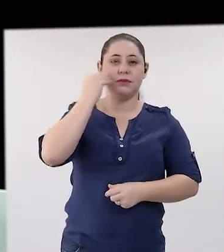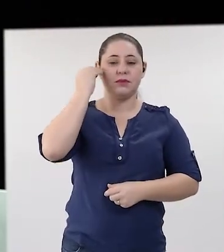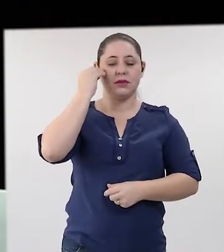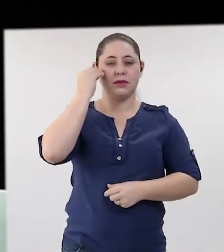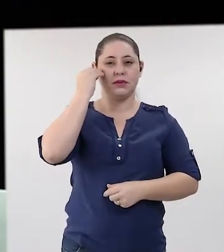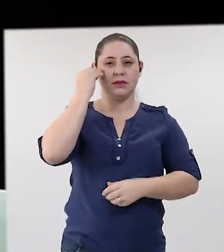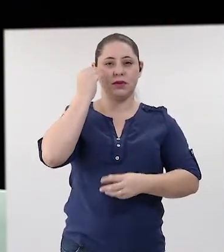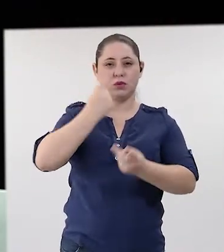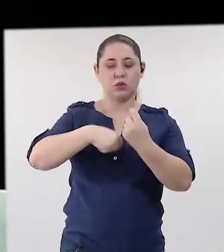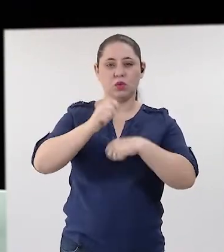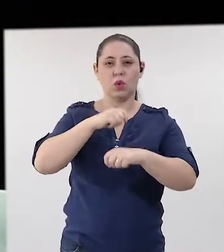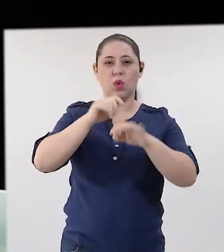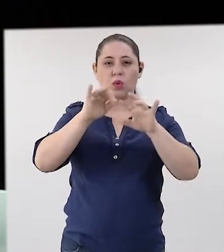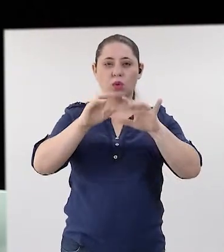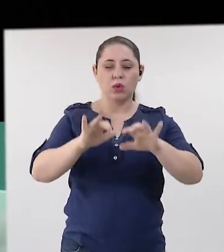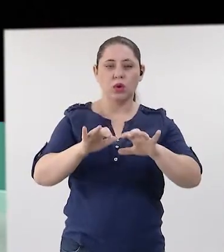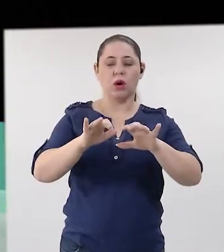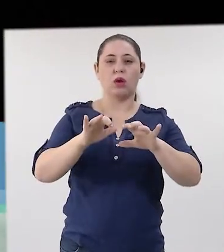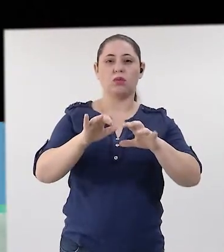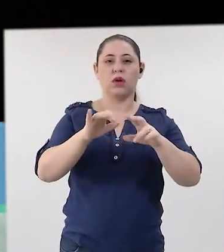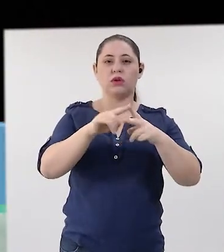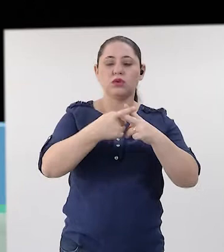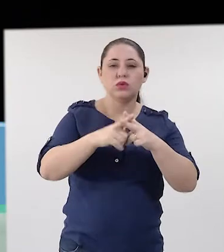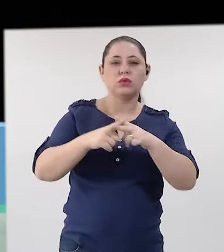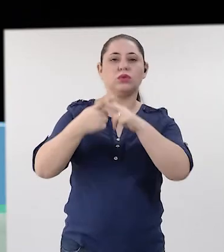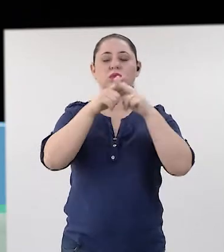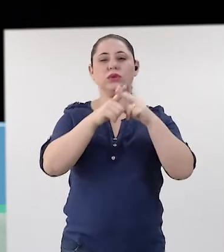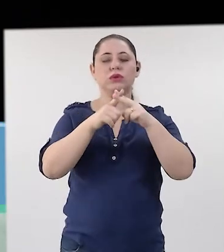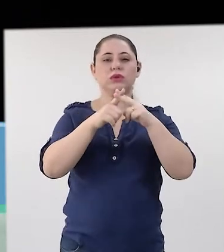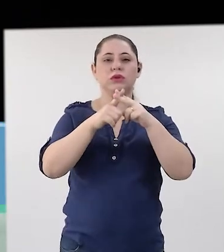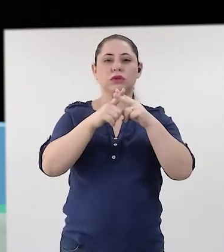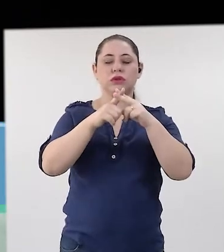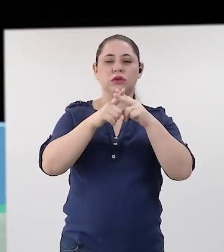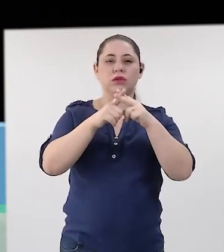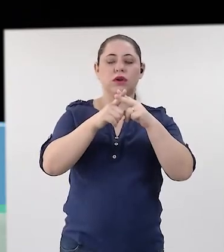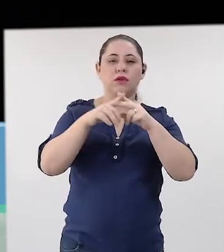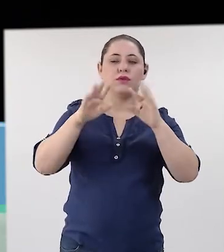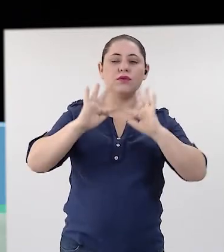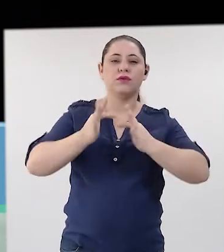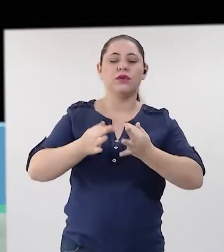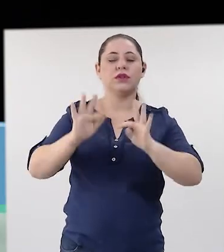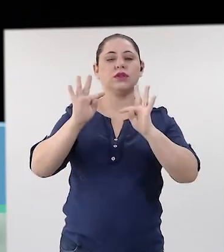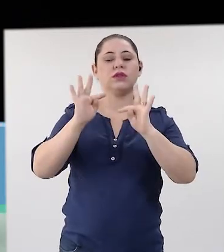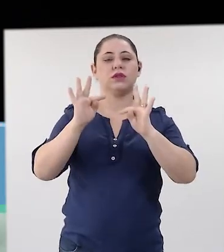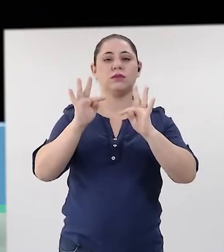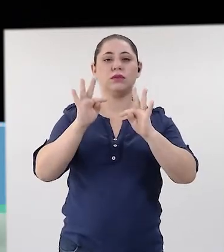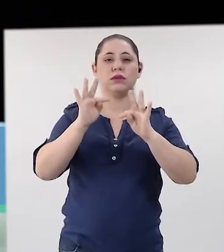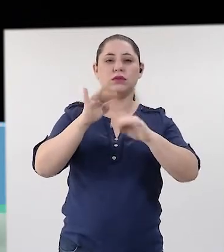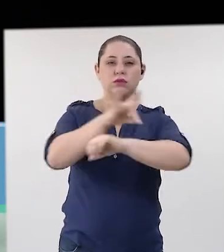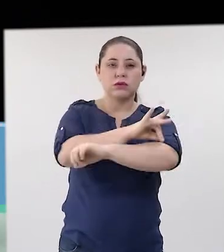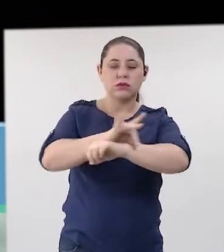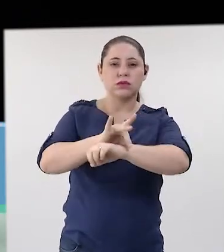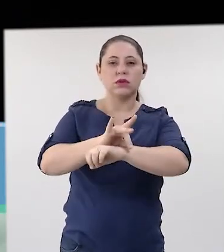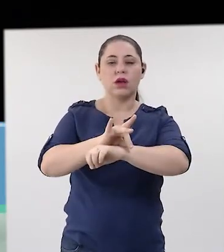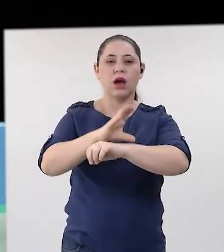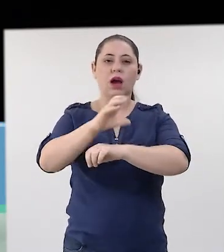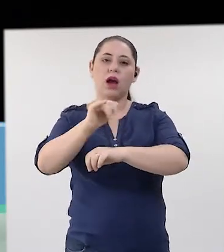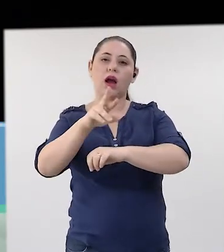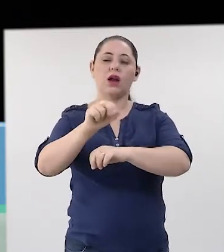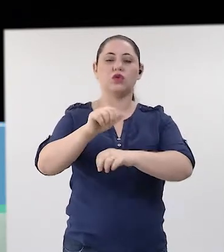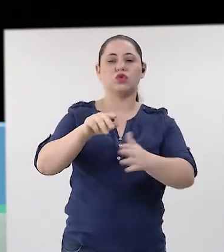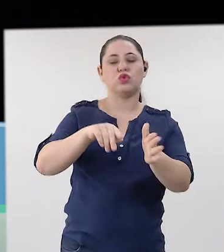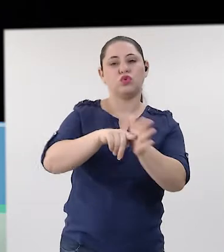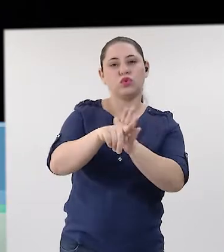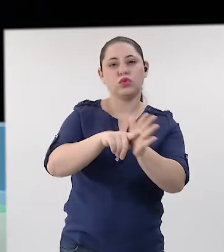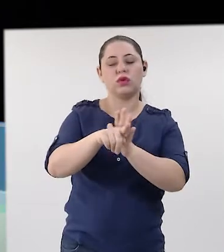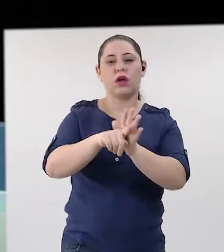Com experiência em empreendedorismo, computação, robótica, física e engenharia, Carlos Henrique da Costa Silva é estudante do